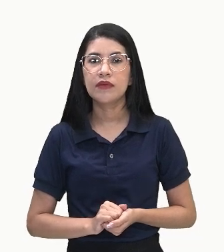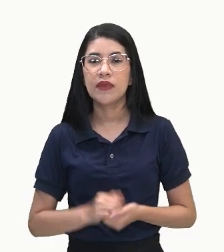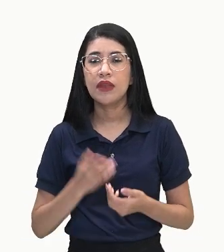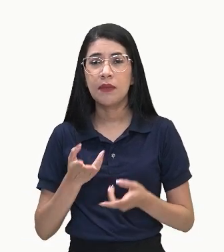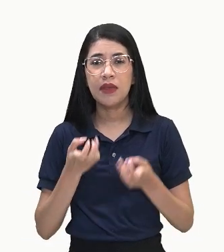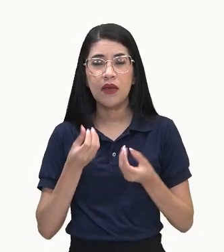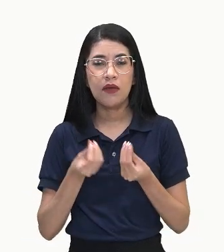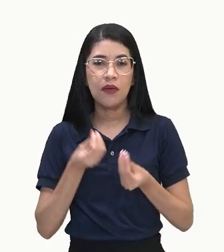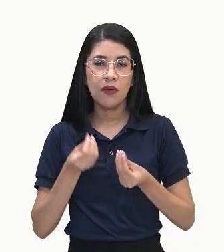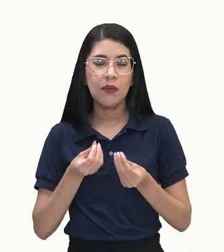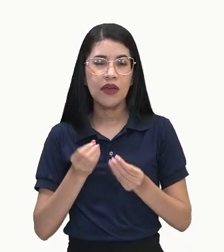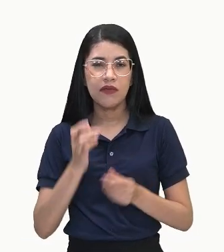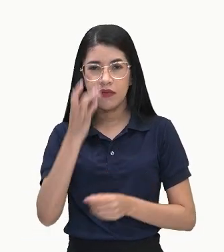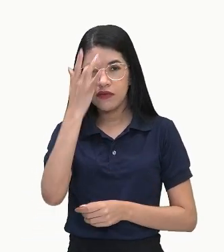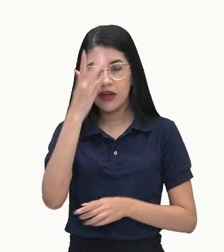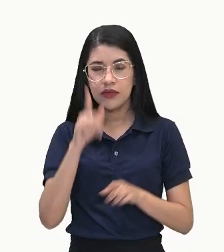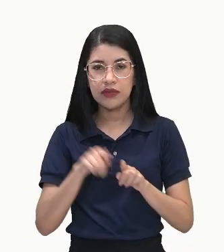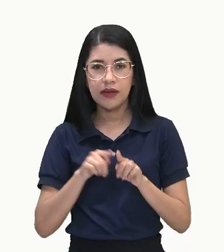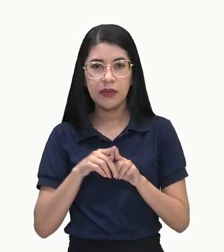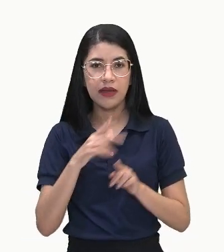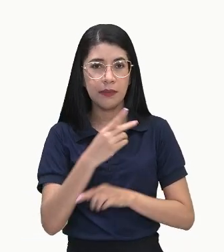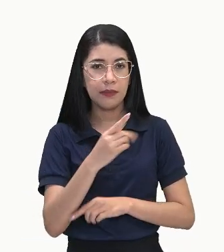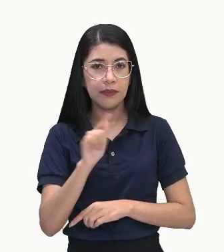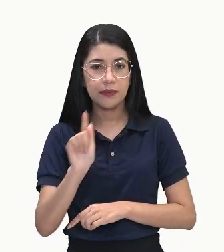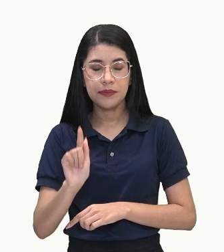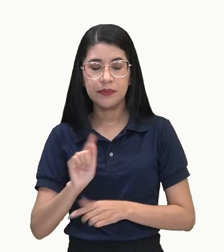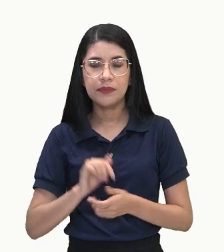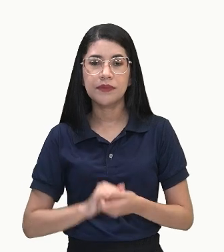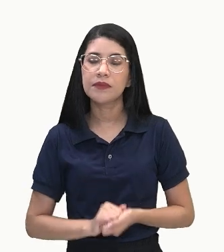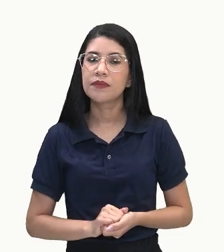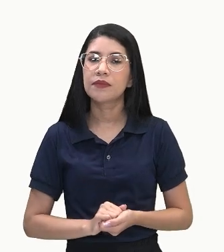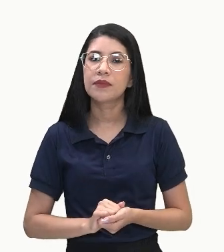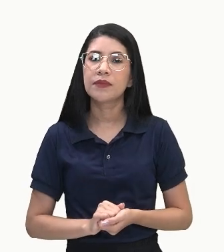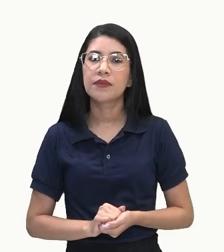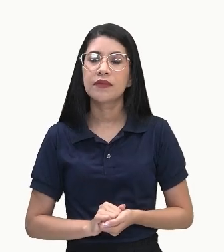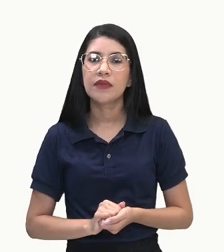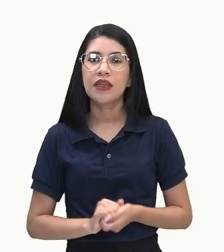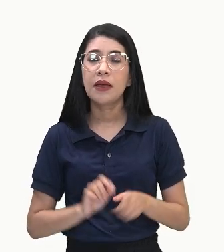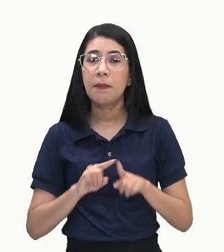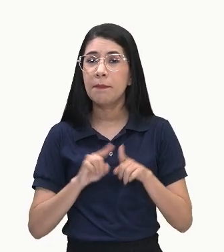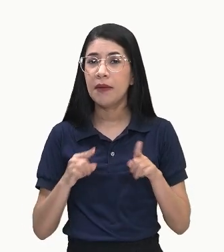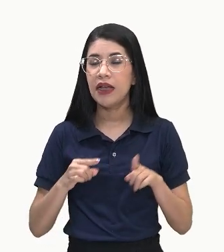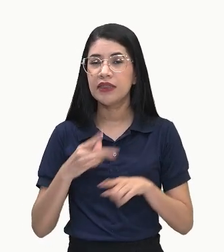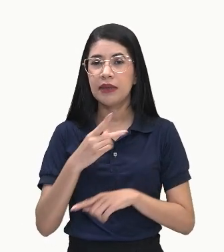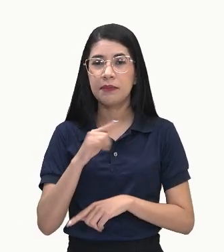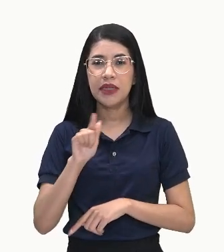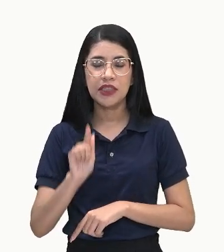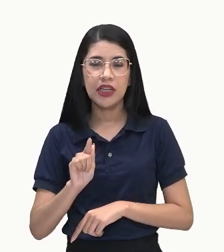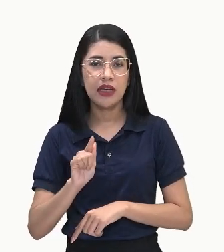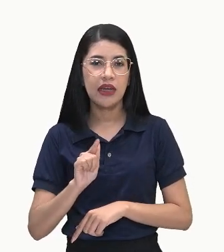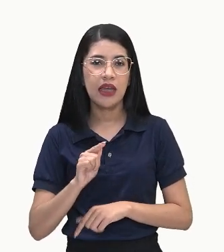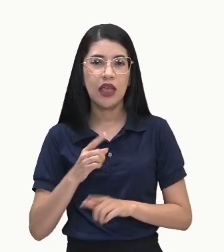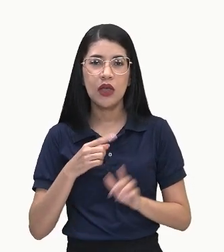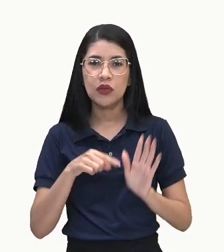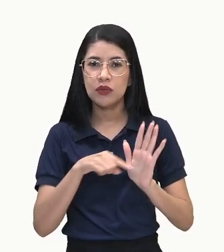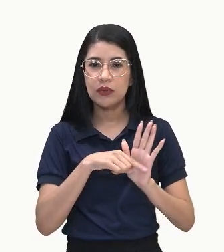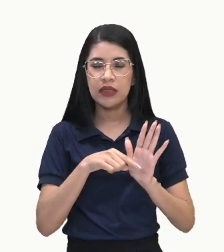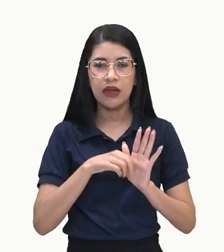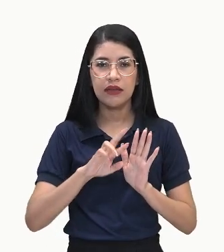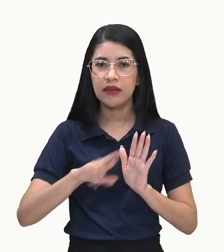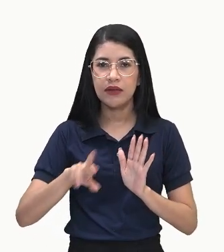PG também. No caso da PG, ao invés de você subtrair,